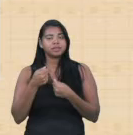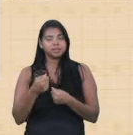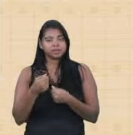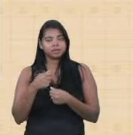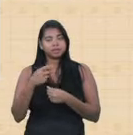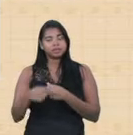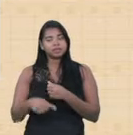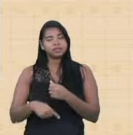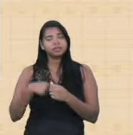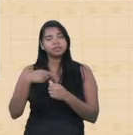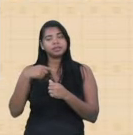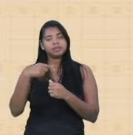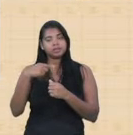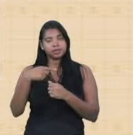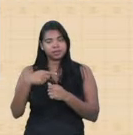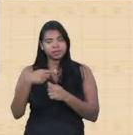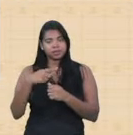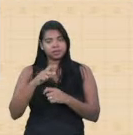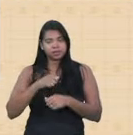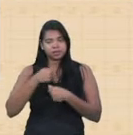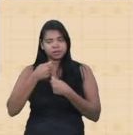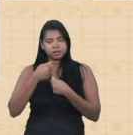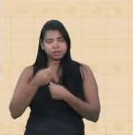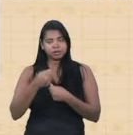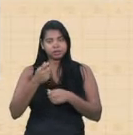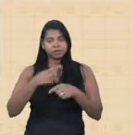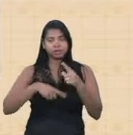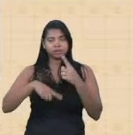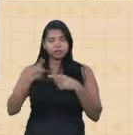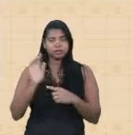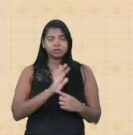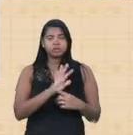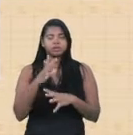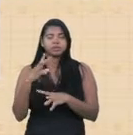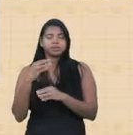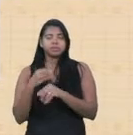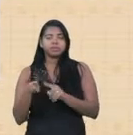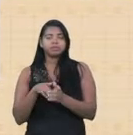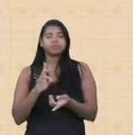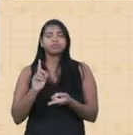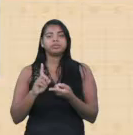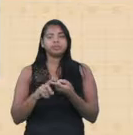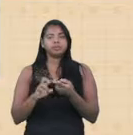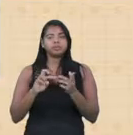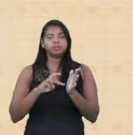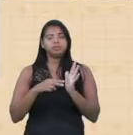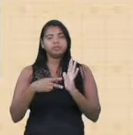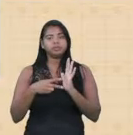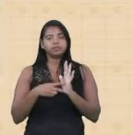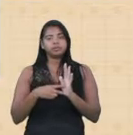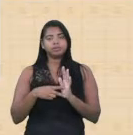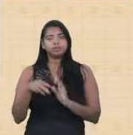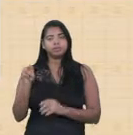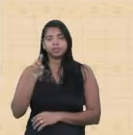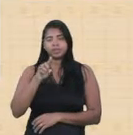for negativa, a força vai ser contrário à orientação natural. Então significa que se Z está